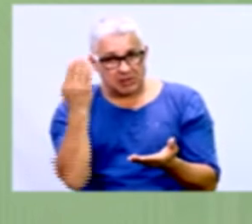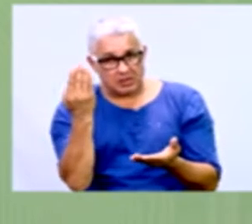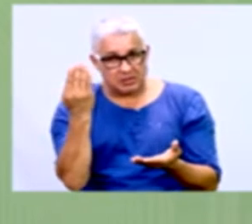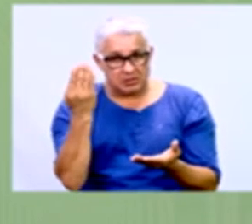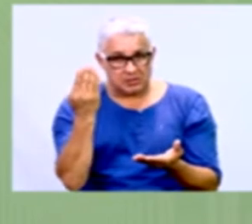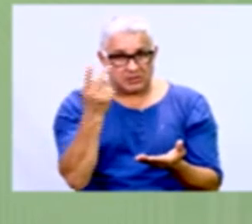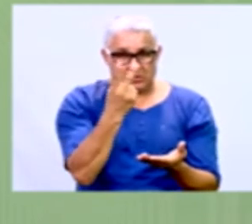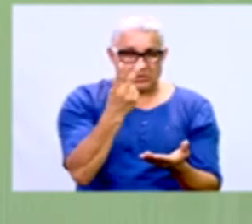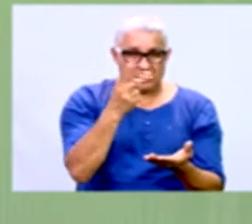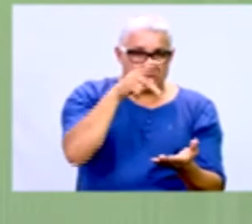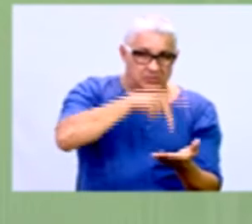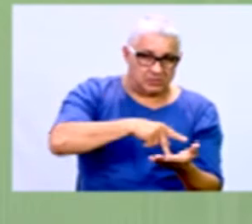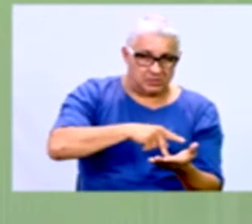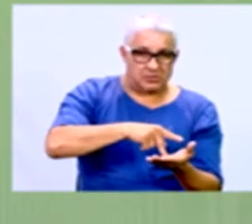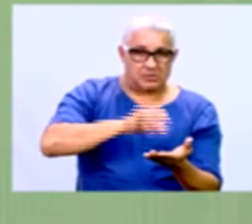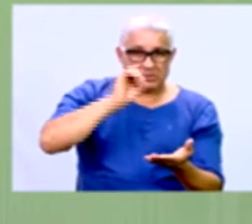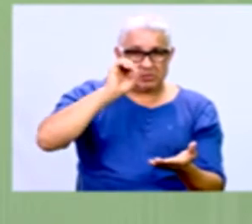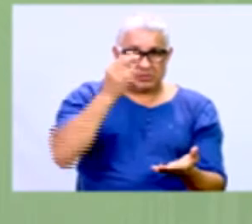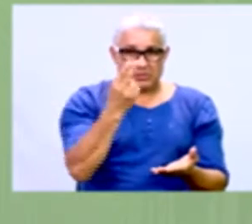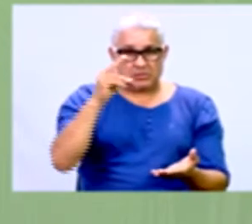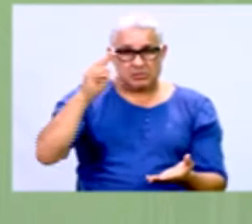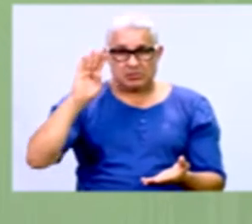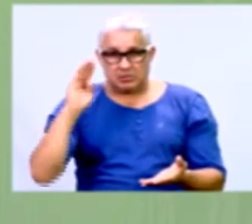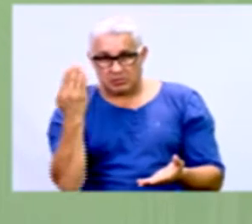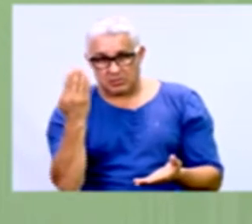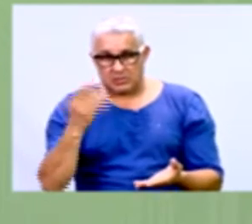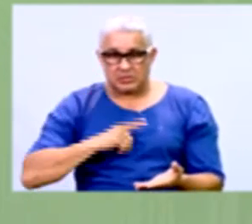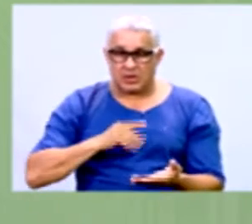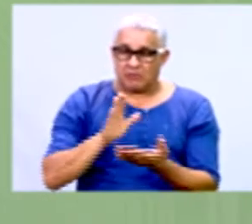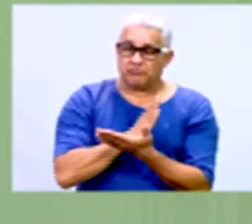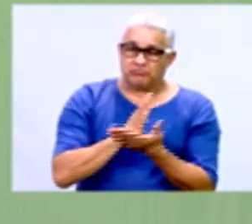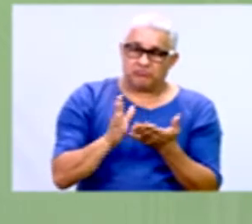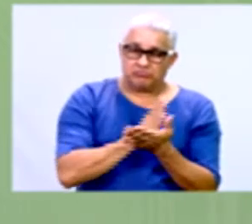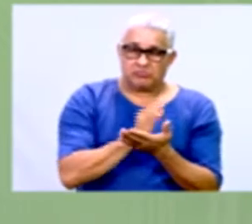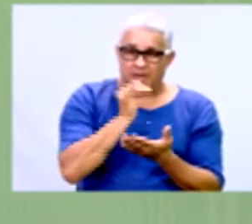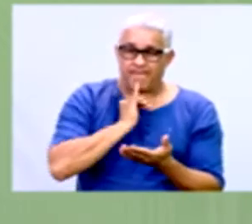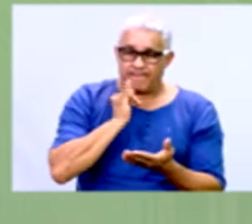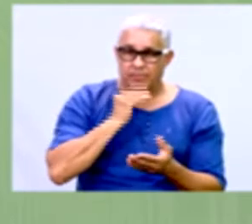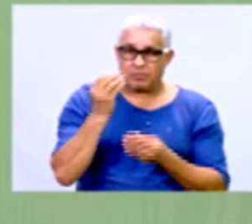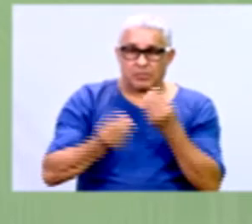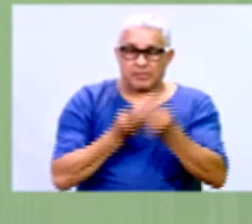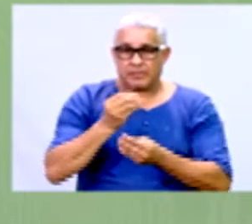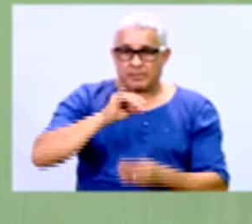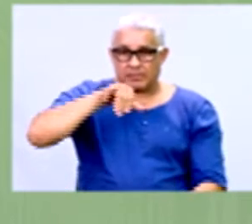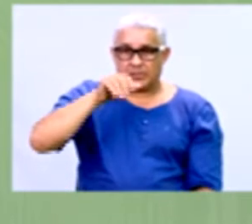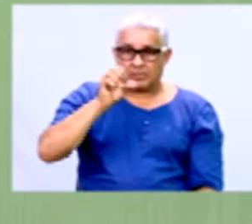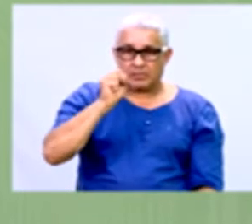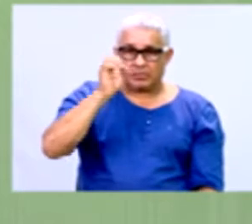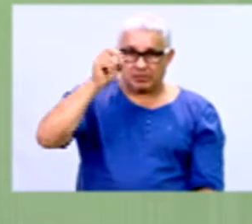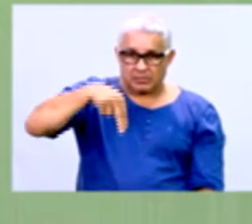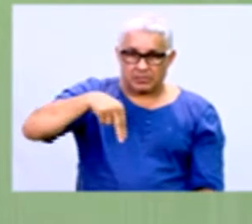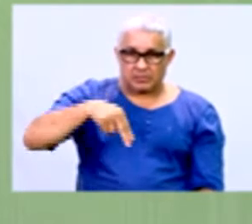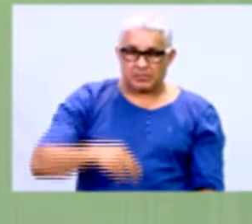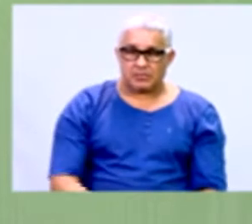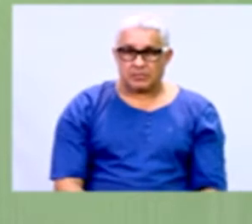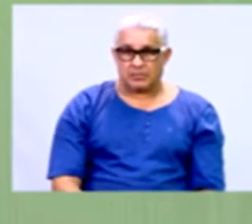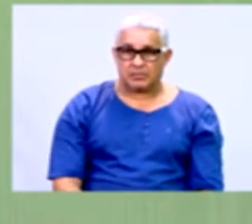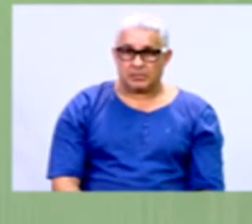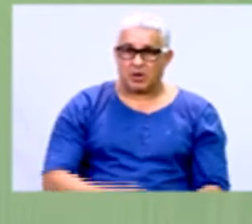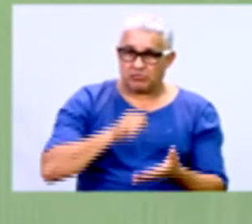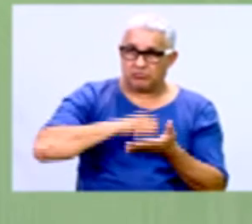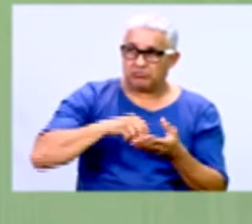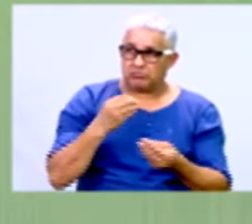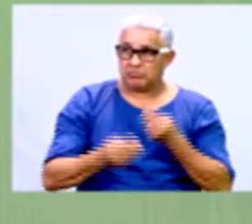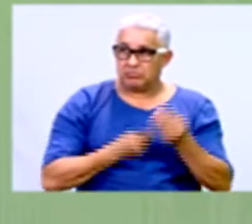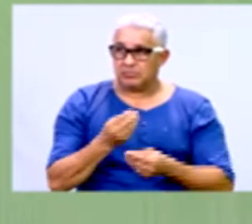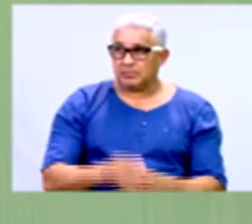dois padrões. Vamos vamos ver alguns exemplos aqui de como funciona um JSON, né, na anotação dele, né,